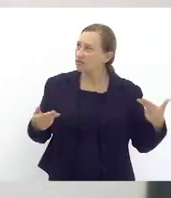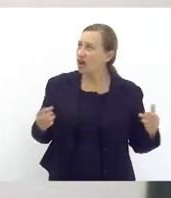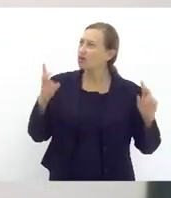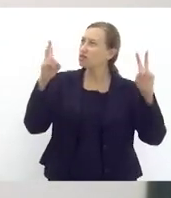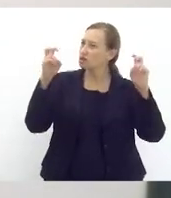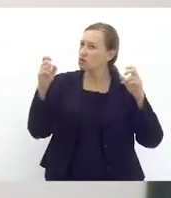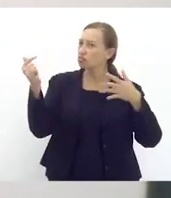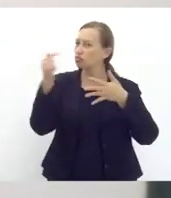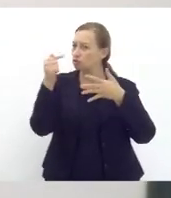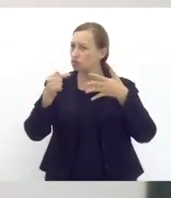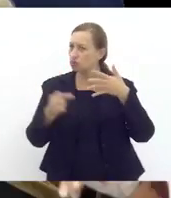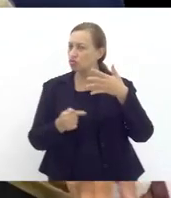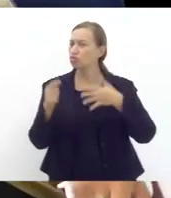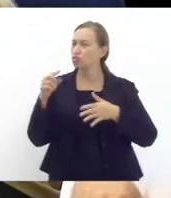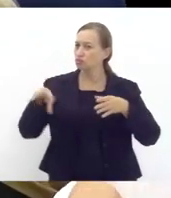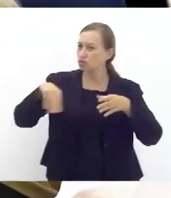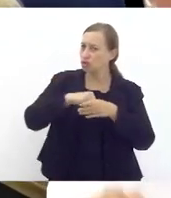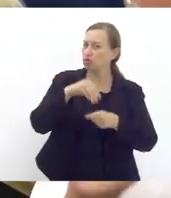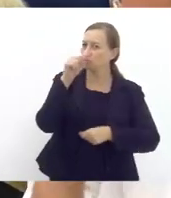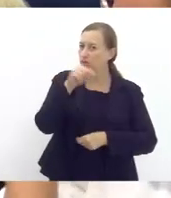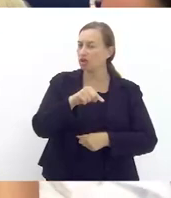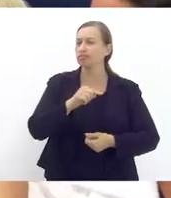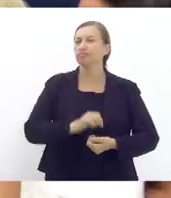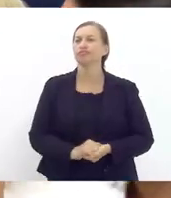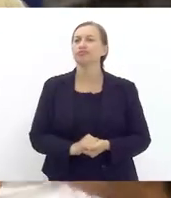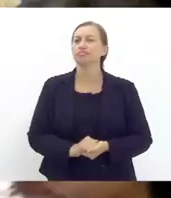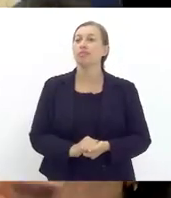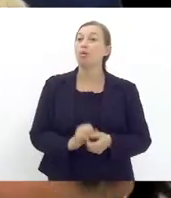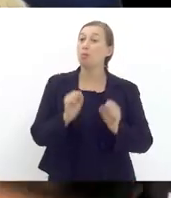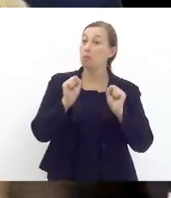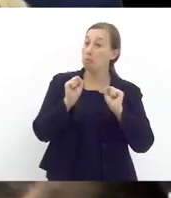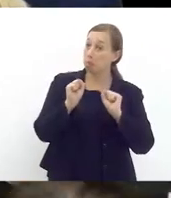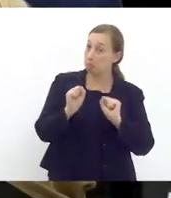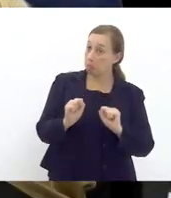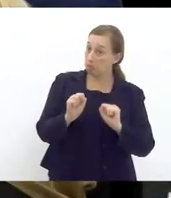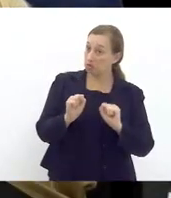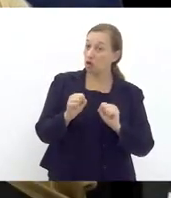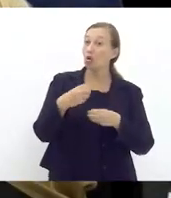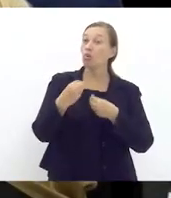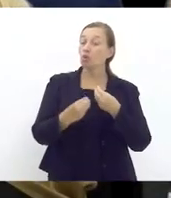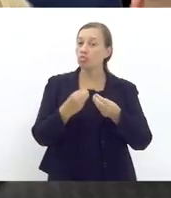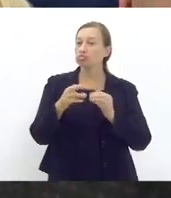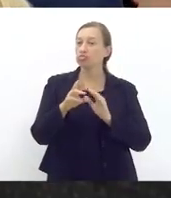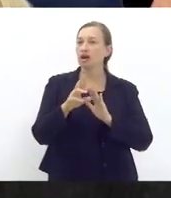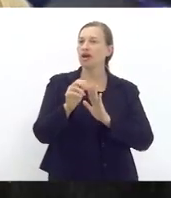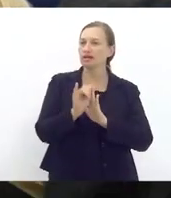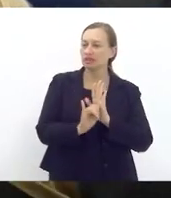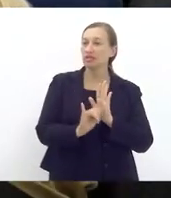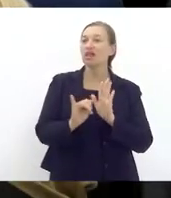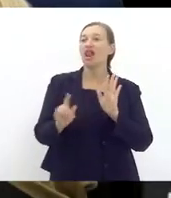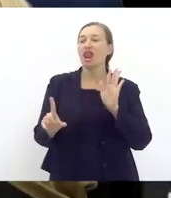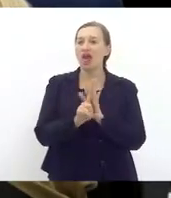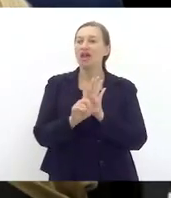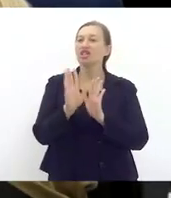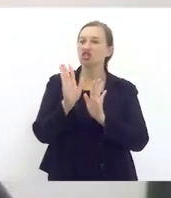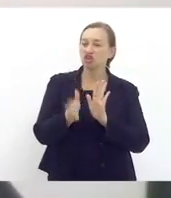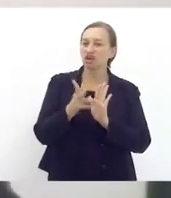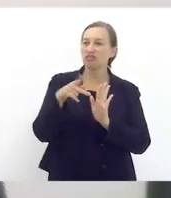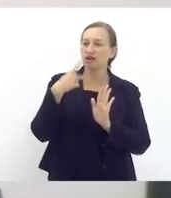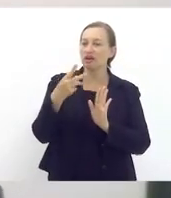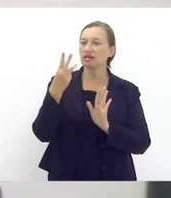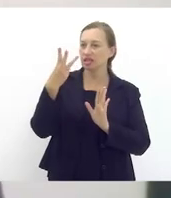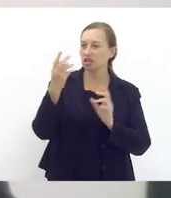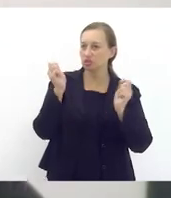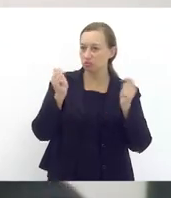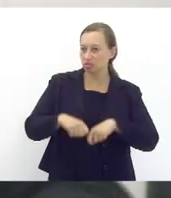mencionadas ali podendo Como tá a redação da Lei já mencionava de três